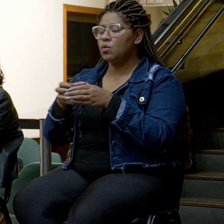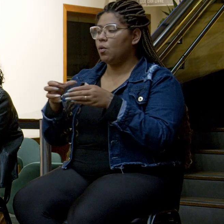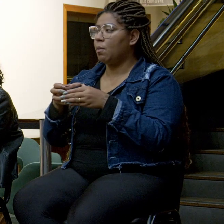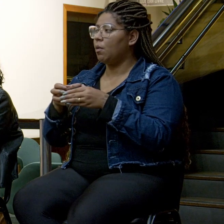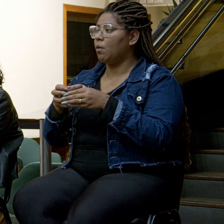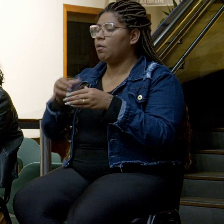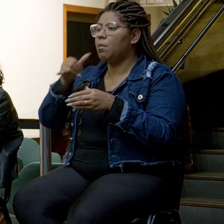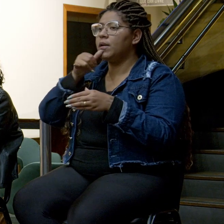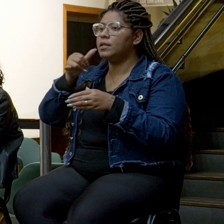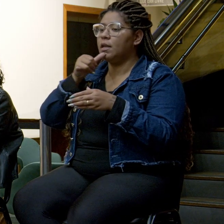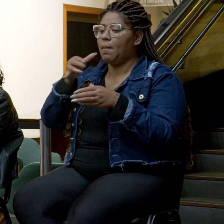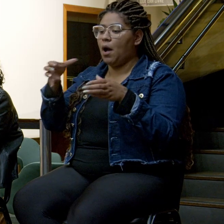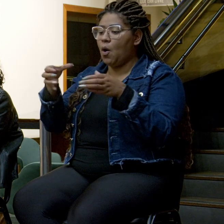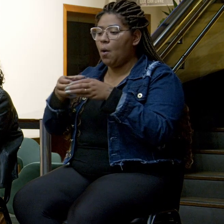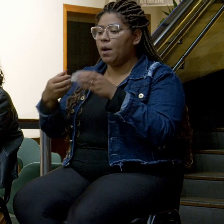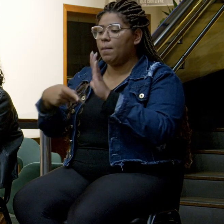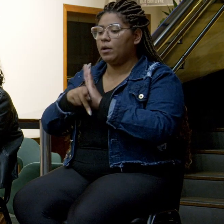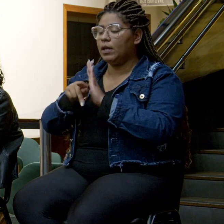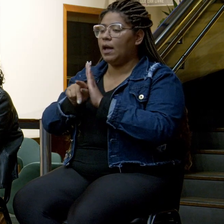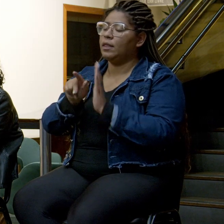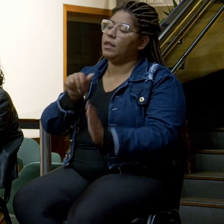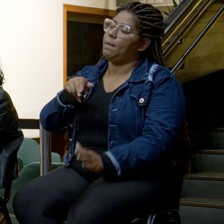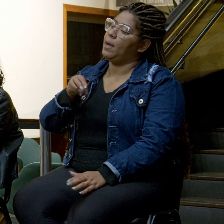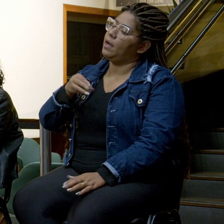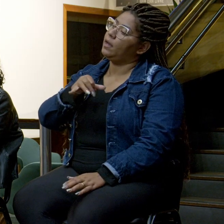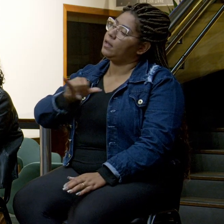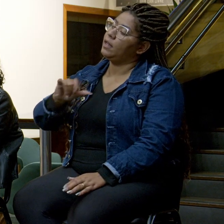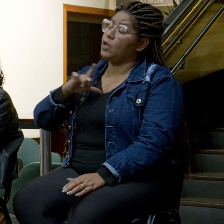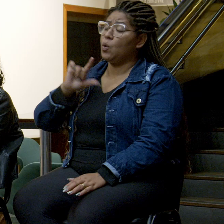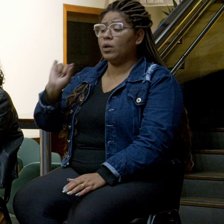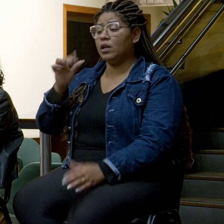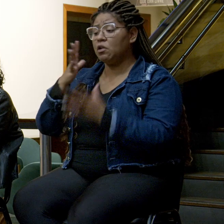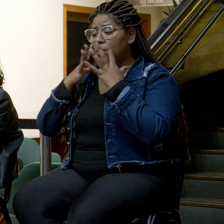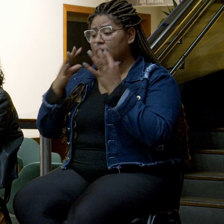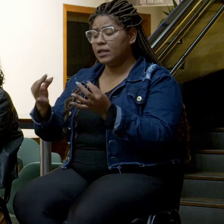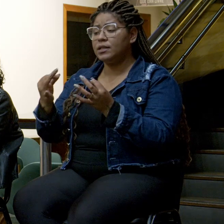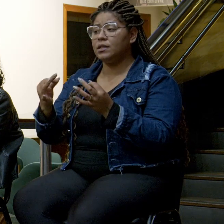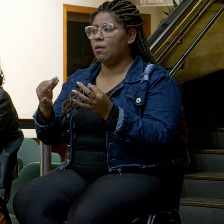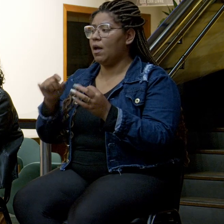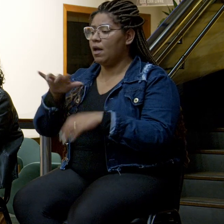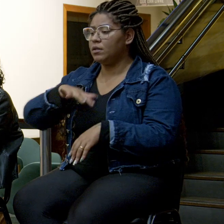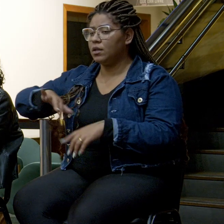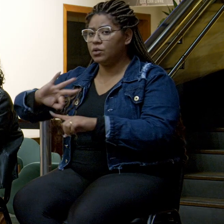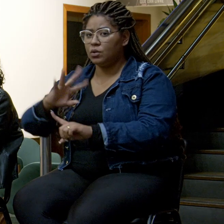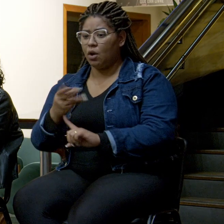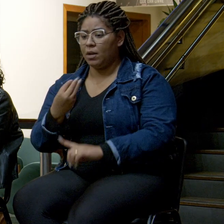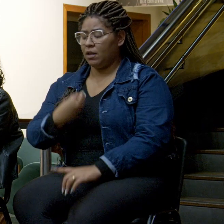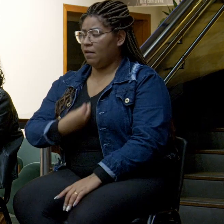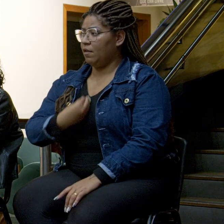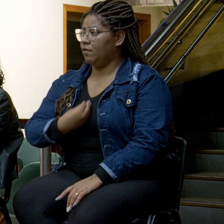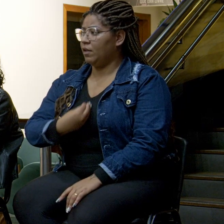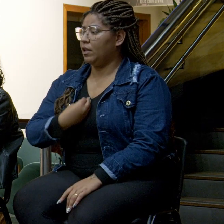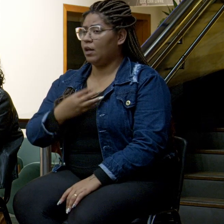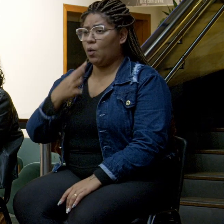à obra da Maiolino, né? E aí me chama muita atenção que justamente essas obras, né, elas estão presentes aqui, inclusive